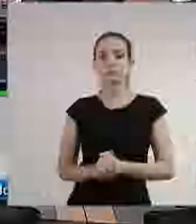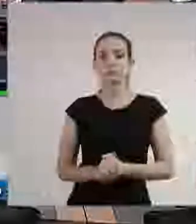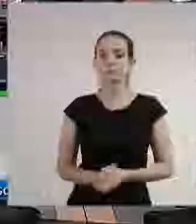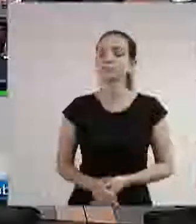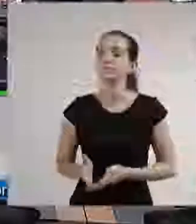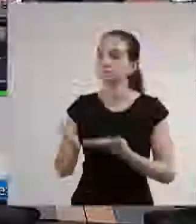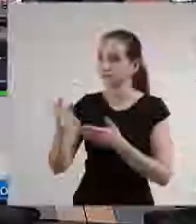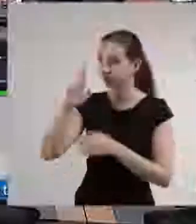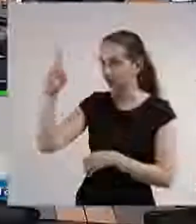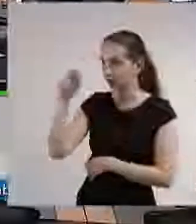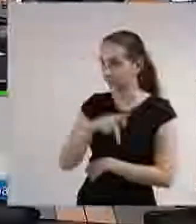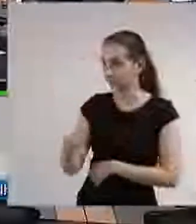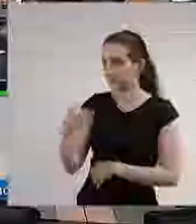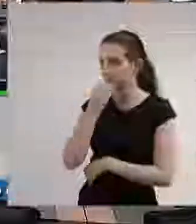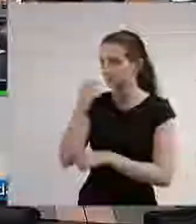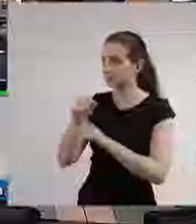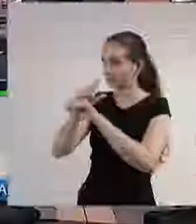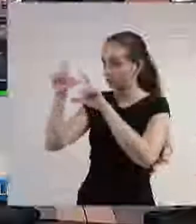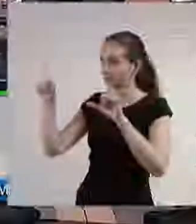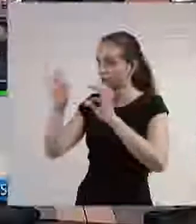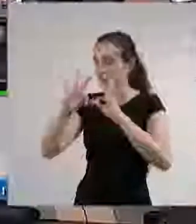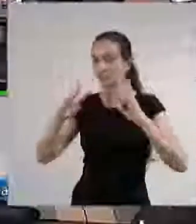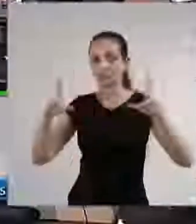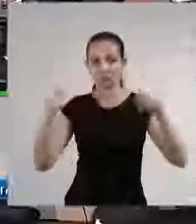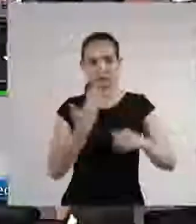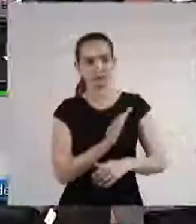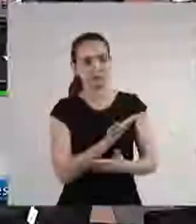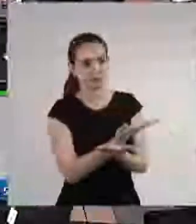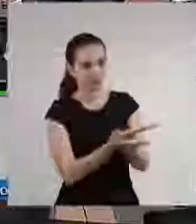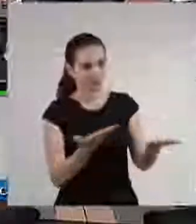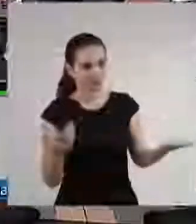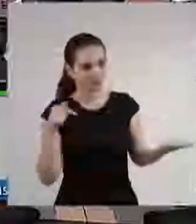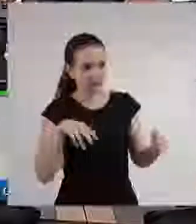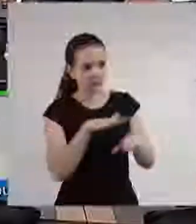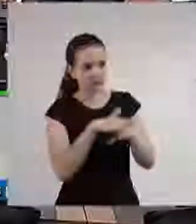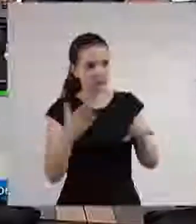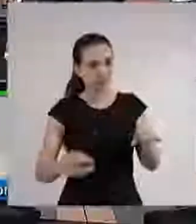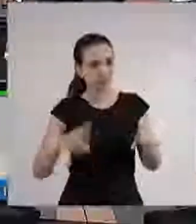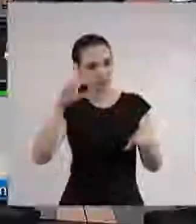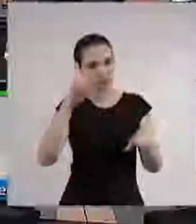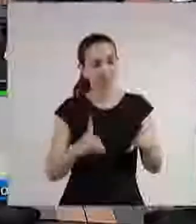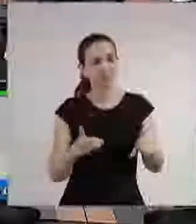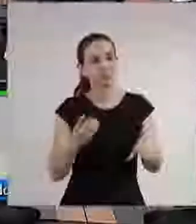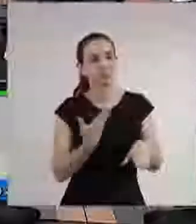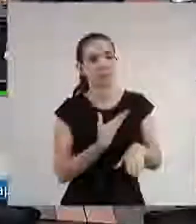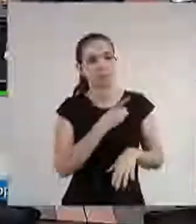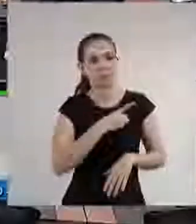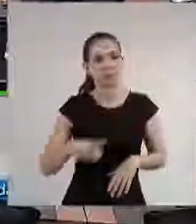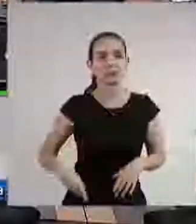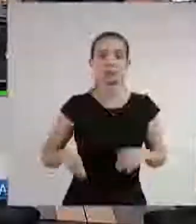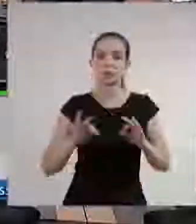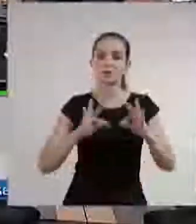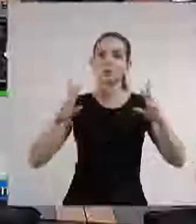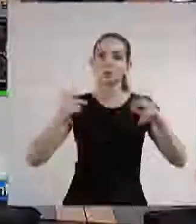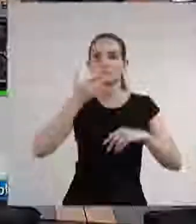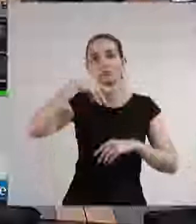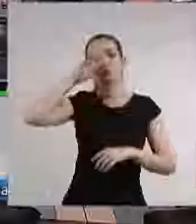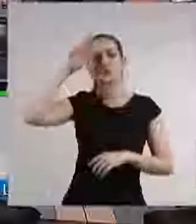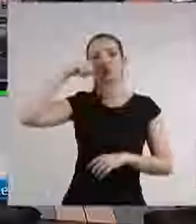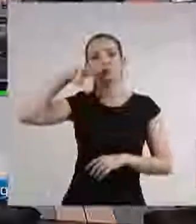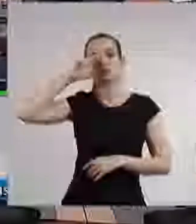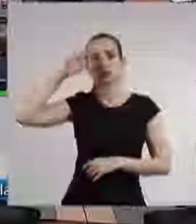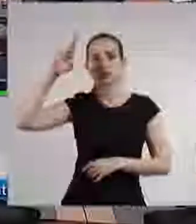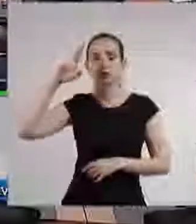Bom dia, senhor presidente, demais membros da mesa, colegas deputados, a todos os senhores e senhoras que prestigiam a nossa